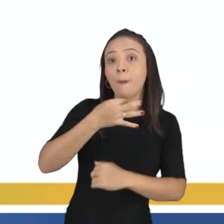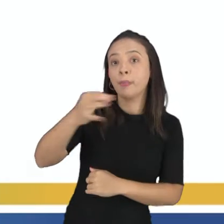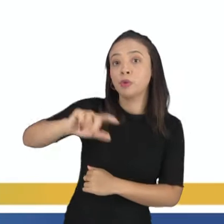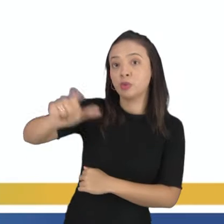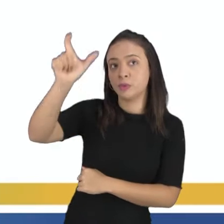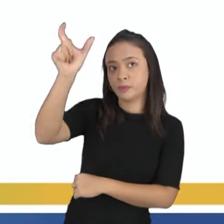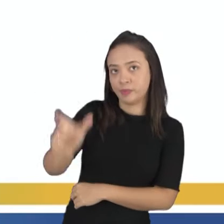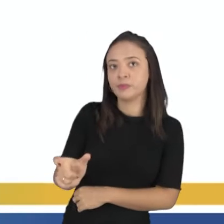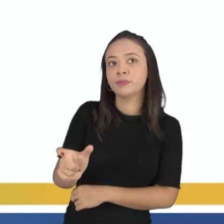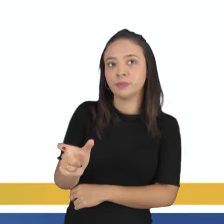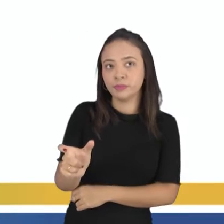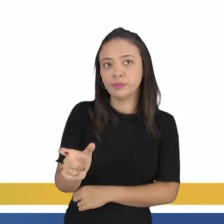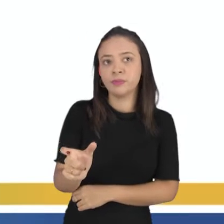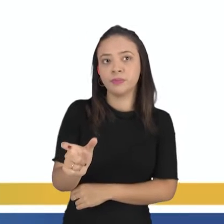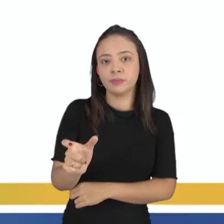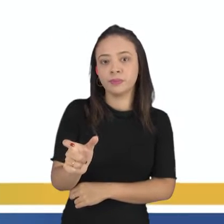disse.